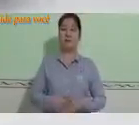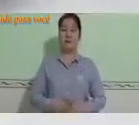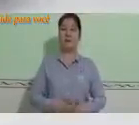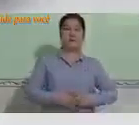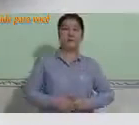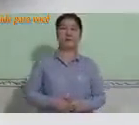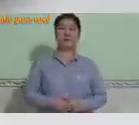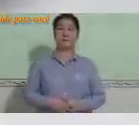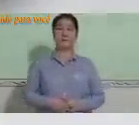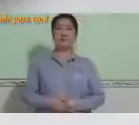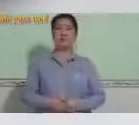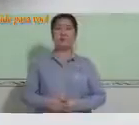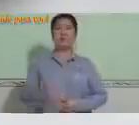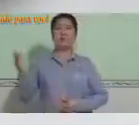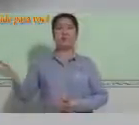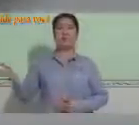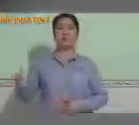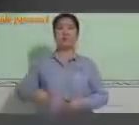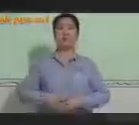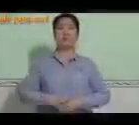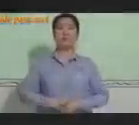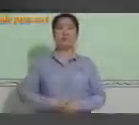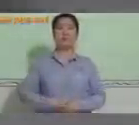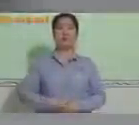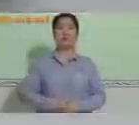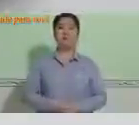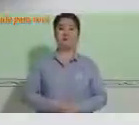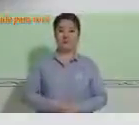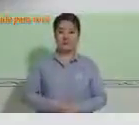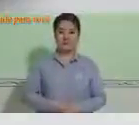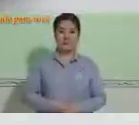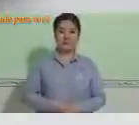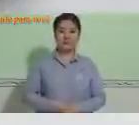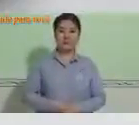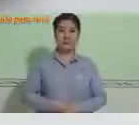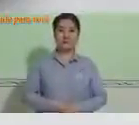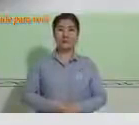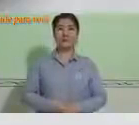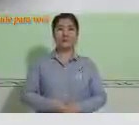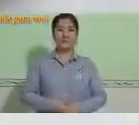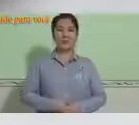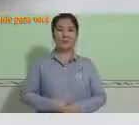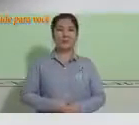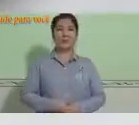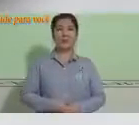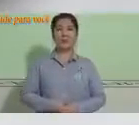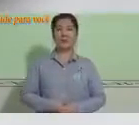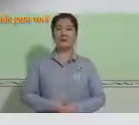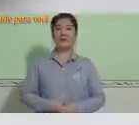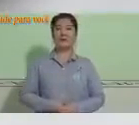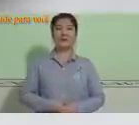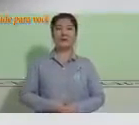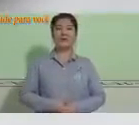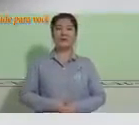os ombros relaxados e as costas e braços bem apoiados, e seguir ao máximo as dicas seguintes. 2 pontos: estabelecer uma